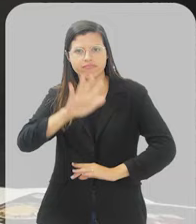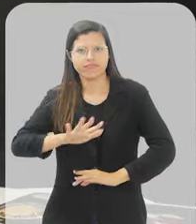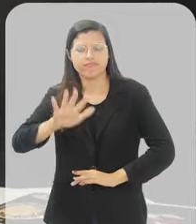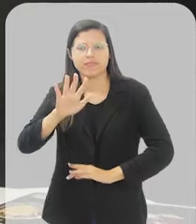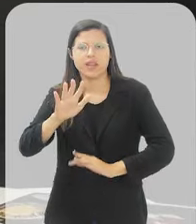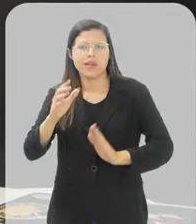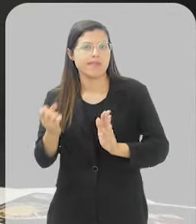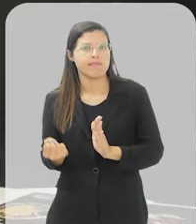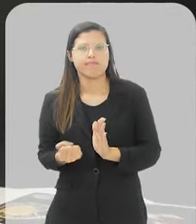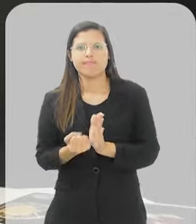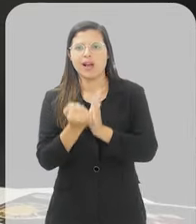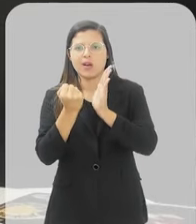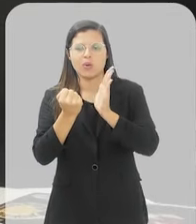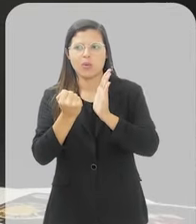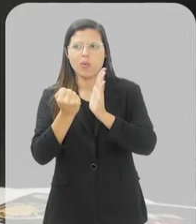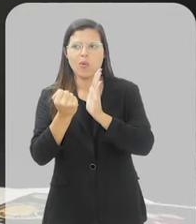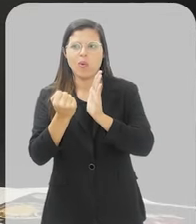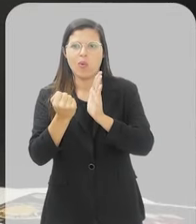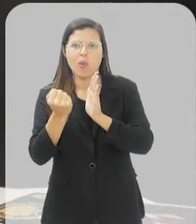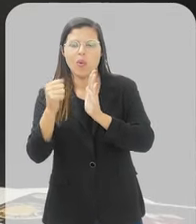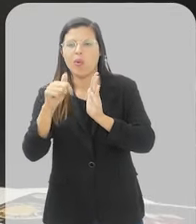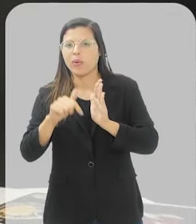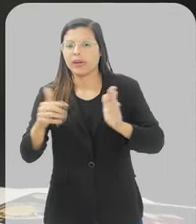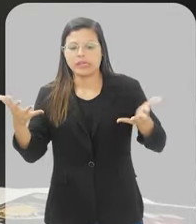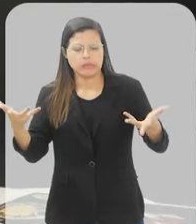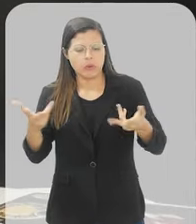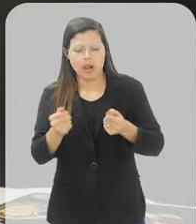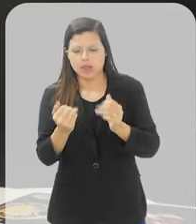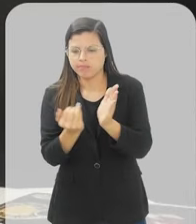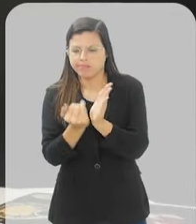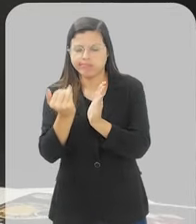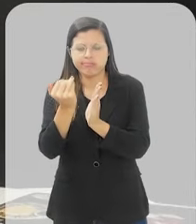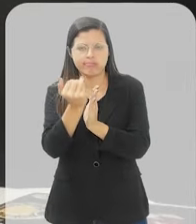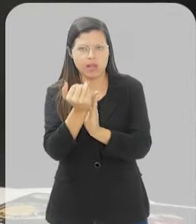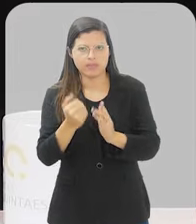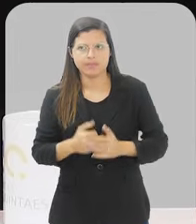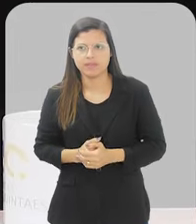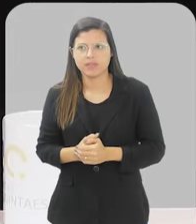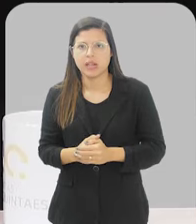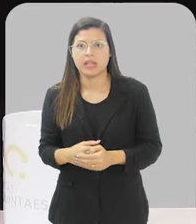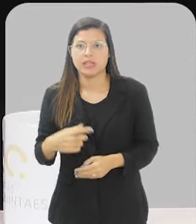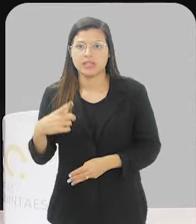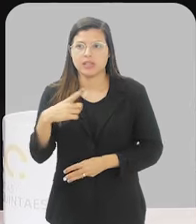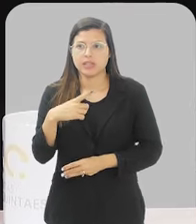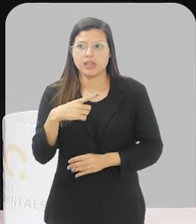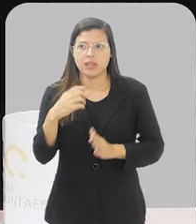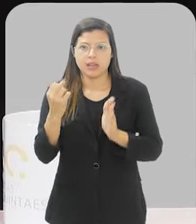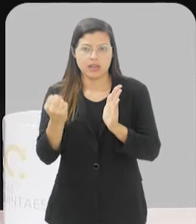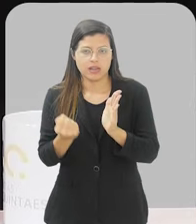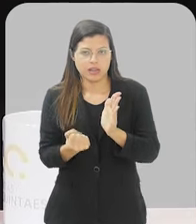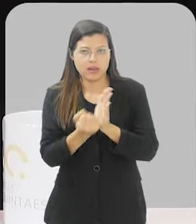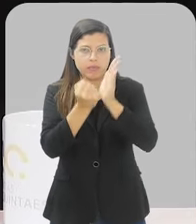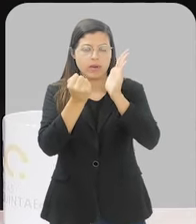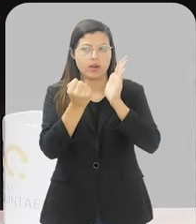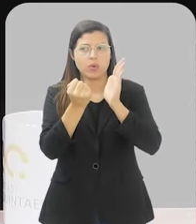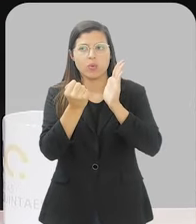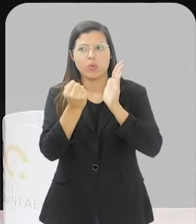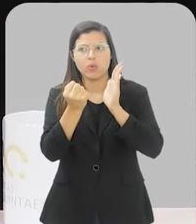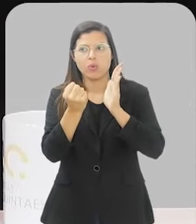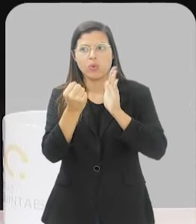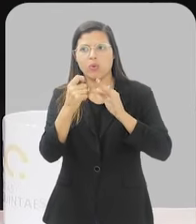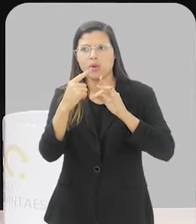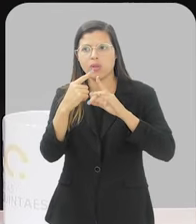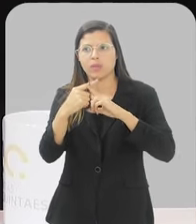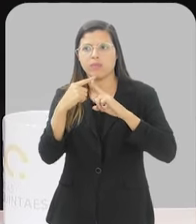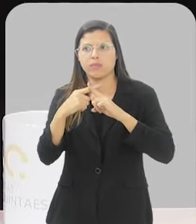falou, eu cheguei no, no, na excelência do meu trabalho. Então, existe a que marcou, porque me